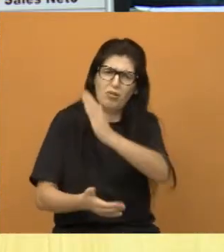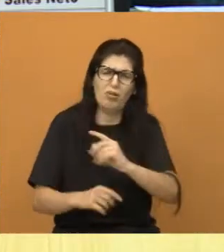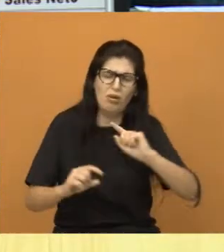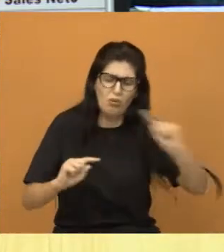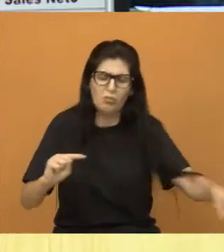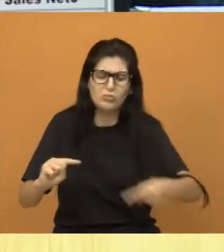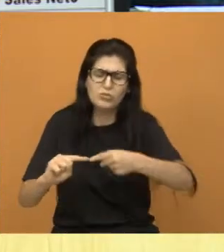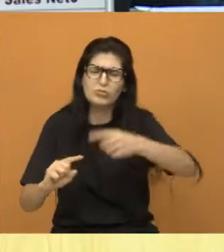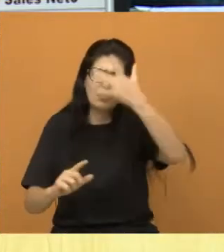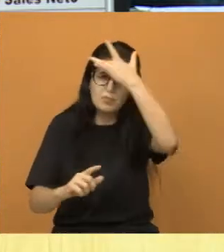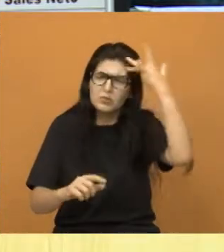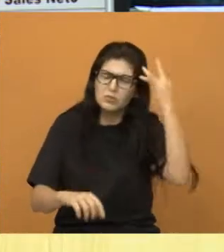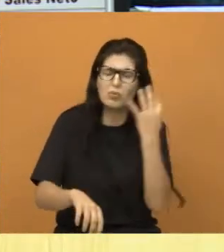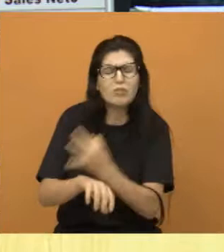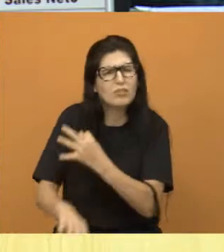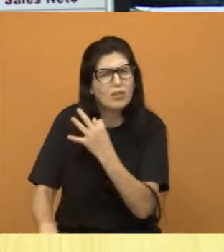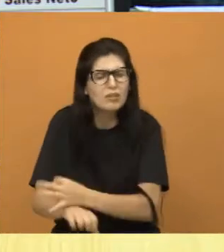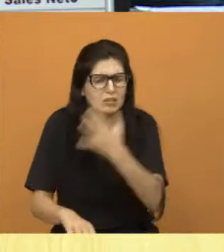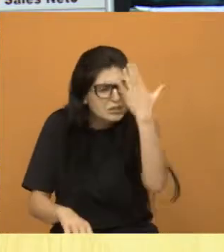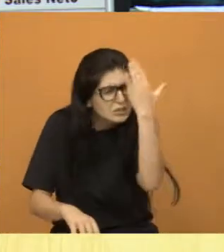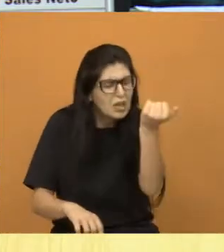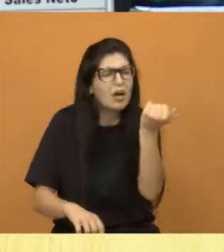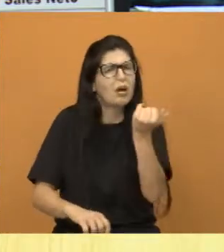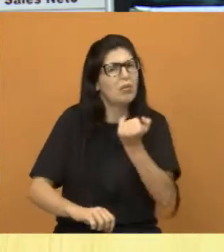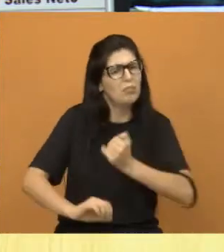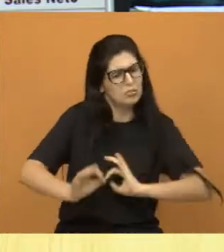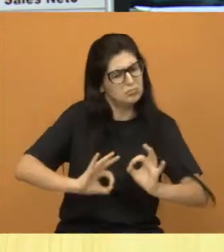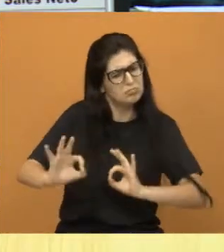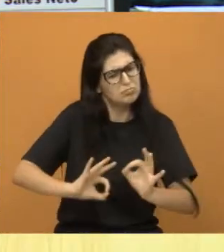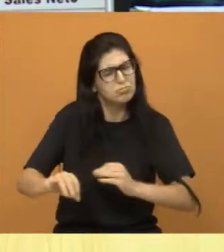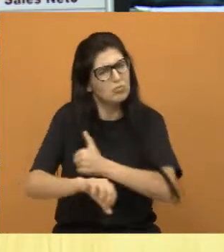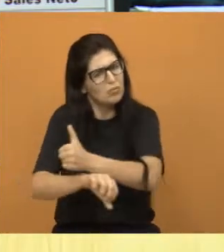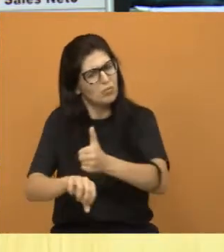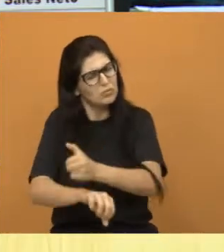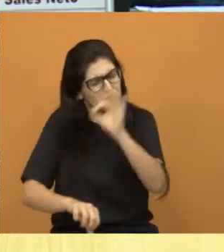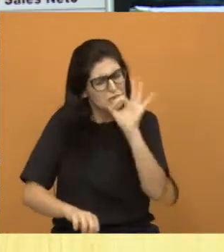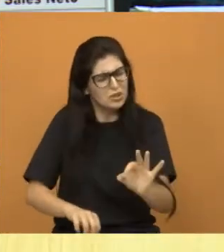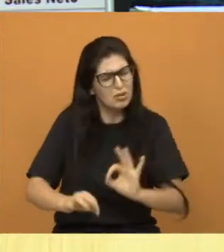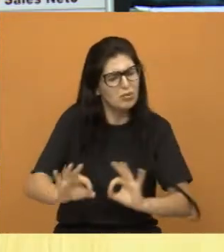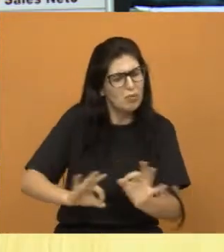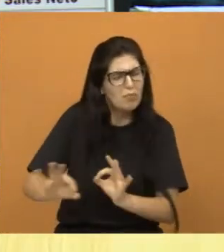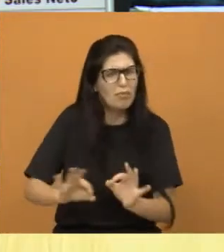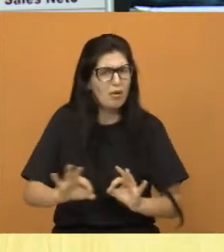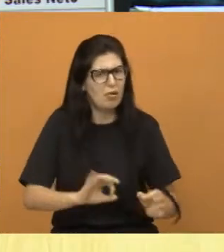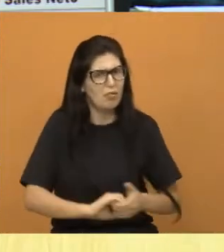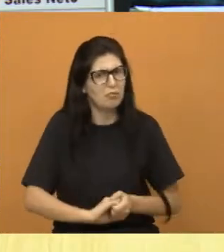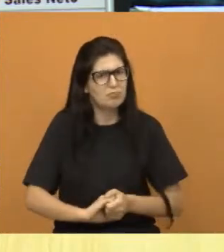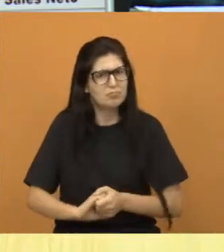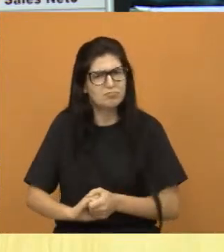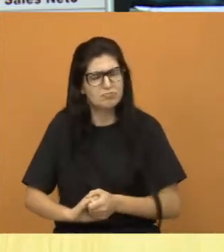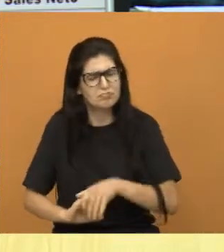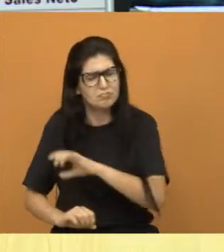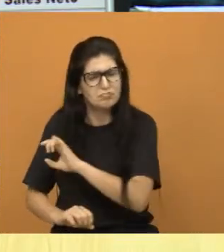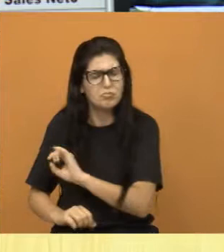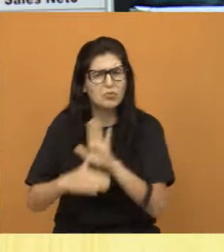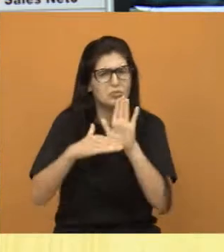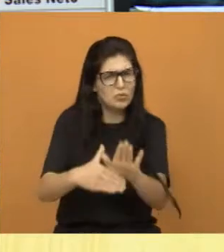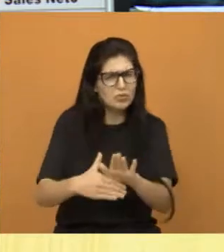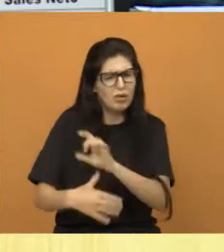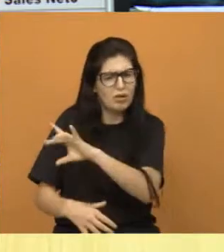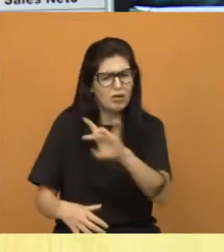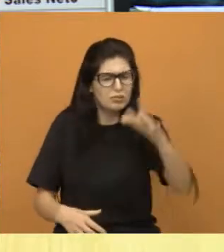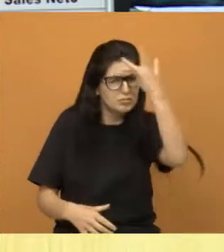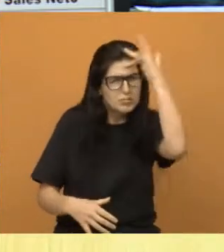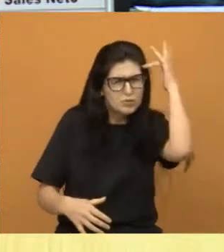com pessoais técnicos que executam um serviço adequado para cada cidadão do nosso município.